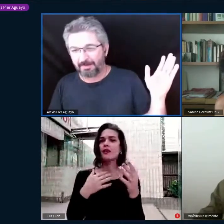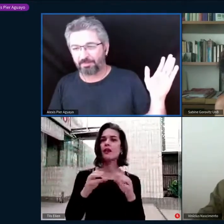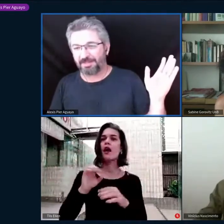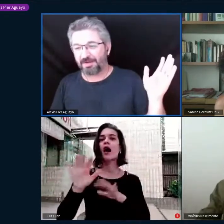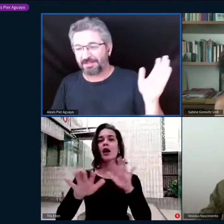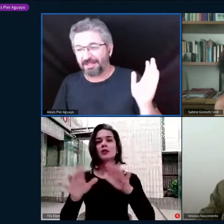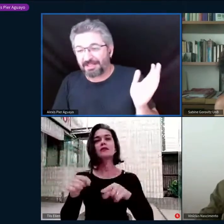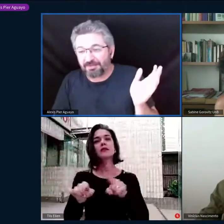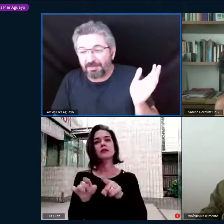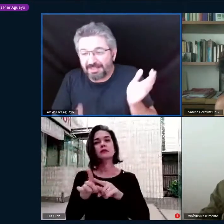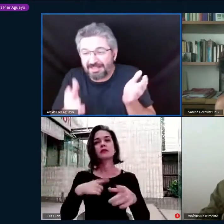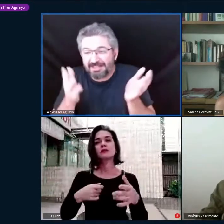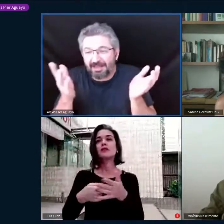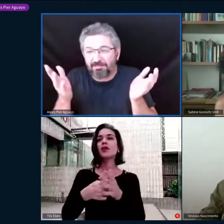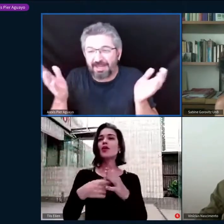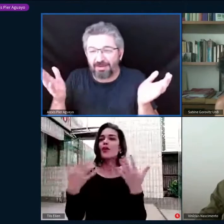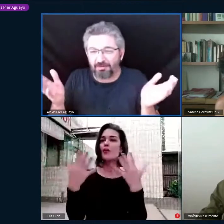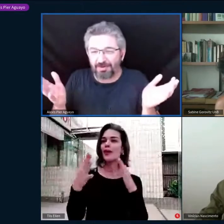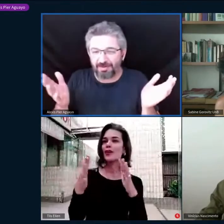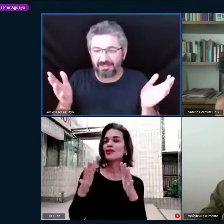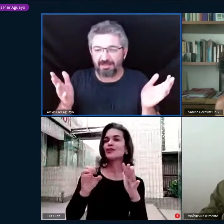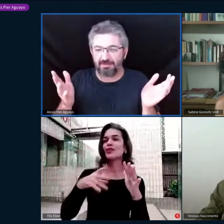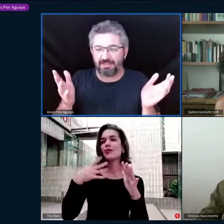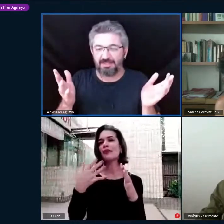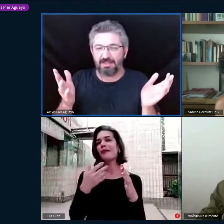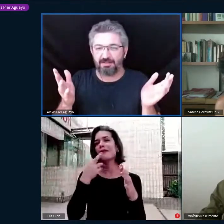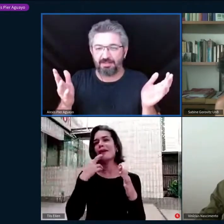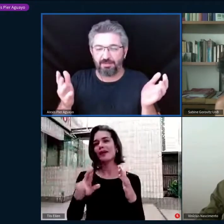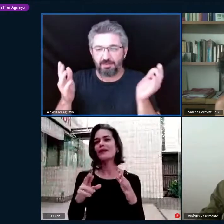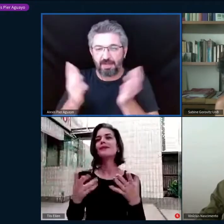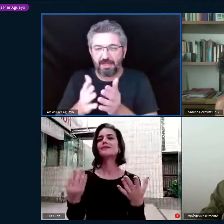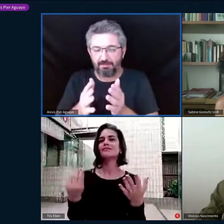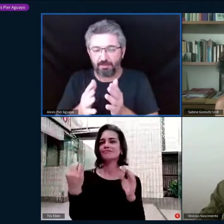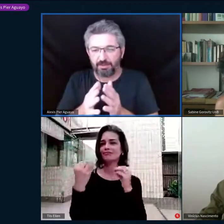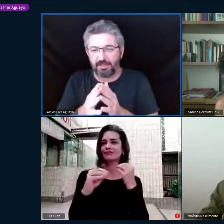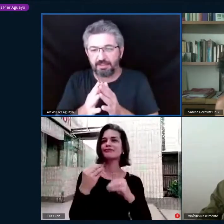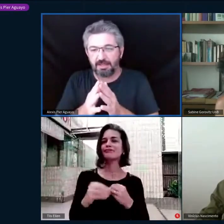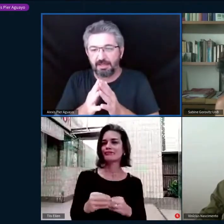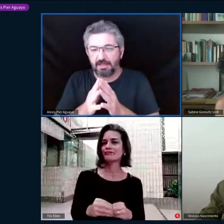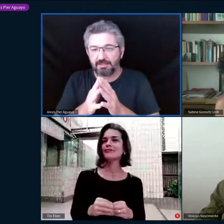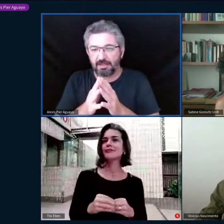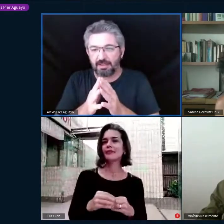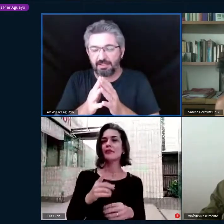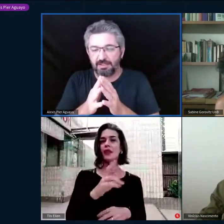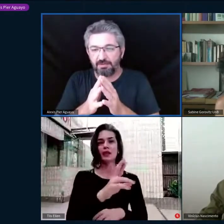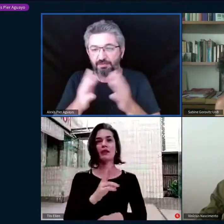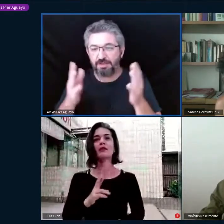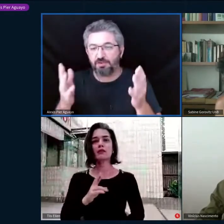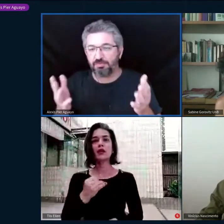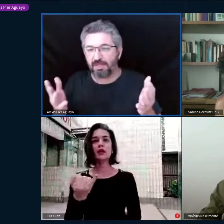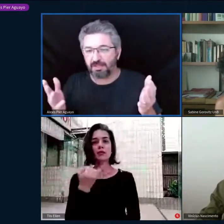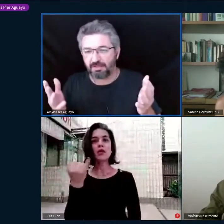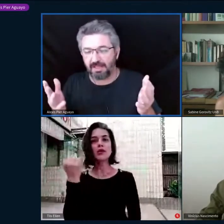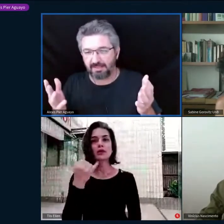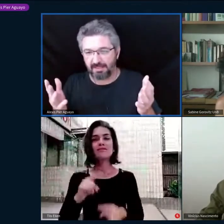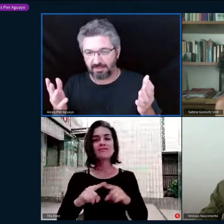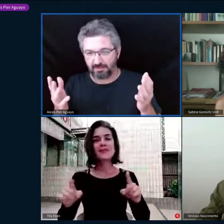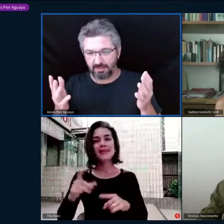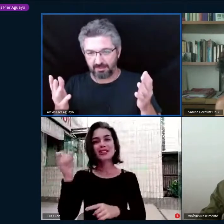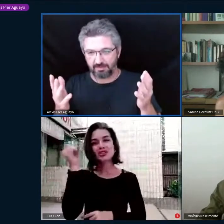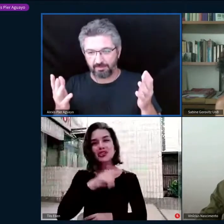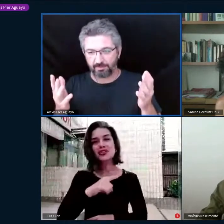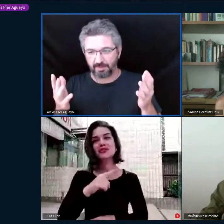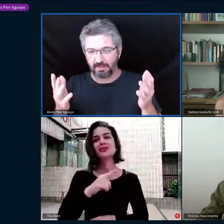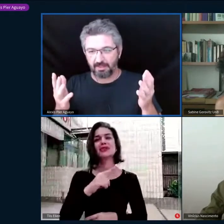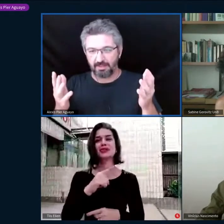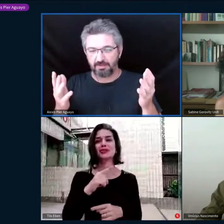ouvidoria, são as únicas formas da gente saber que alguma coisa está acontecendo. Esse feedback é importante, só que a gente dificilmente tem